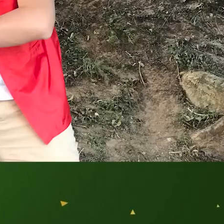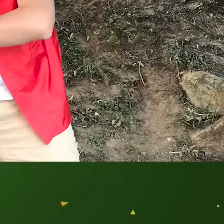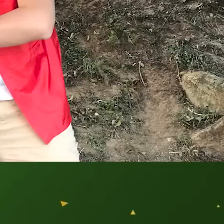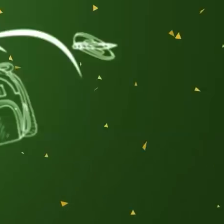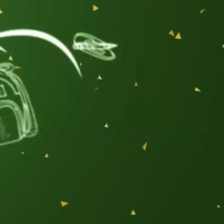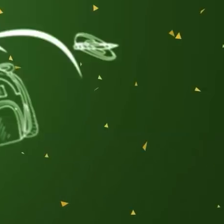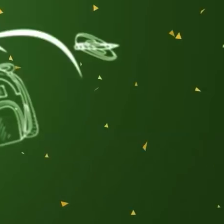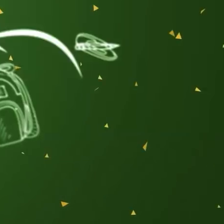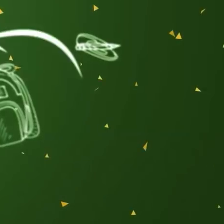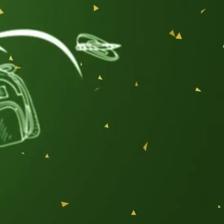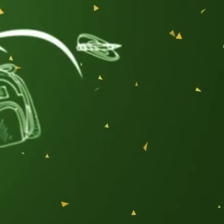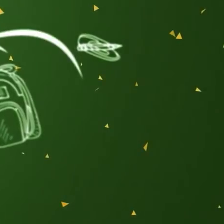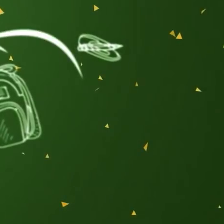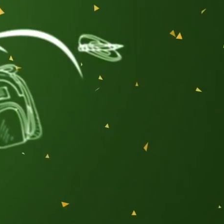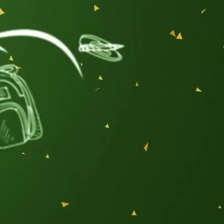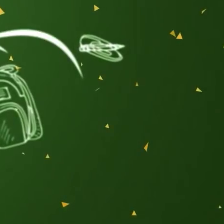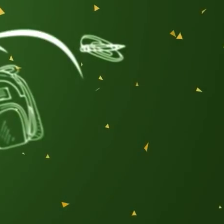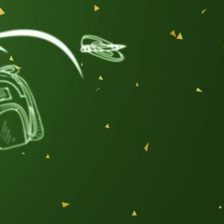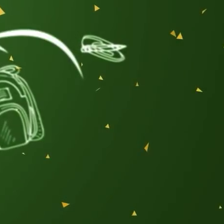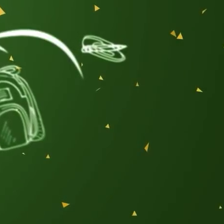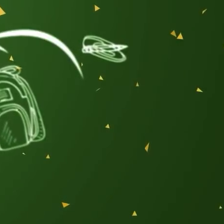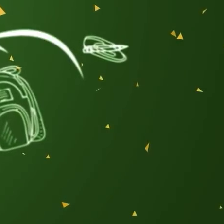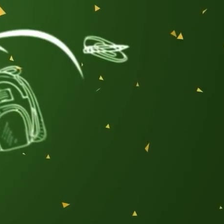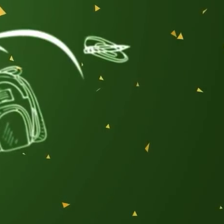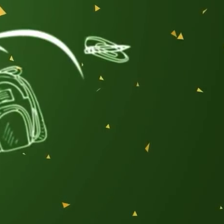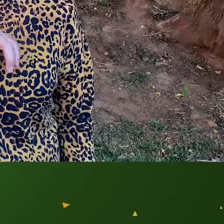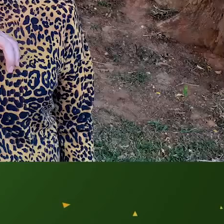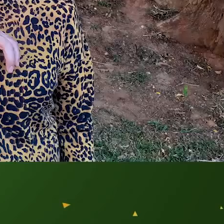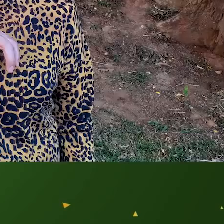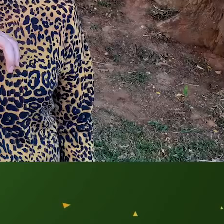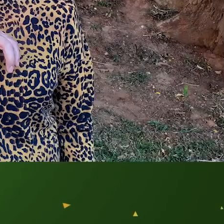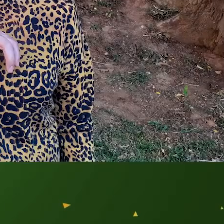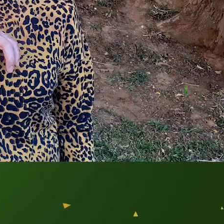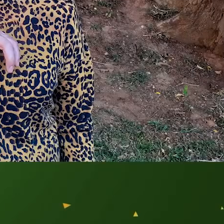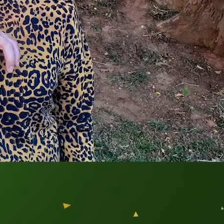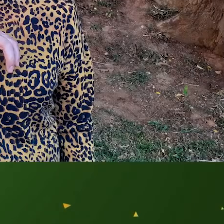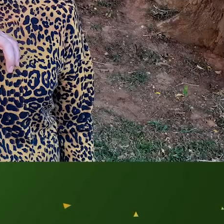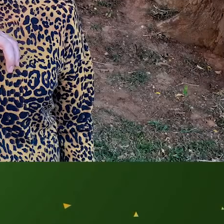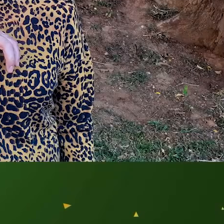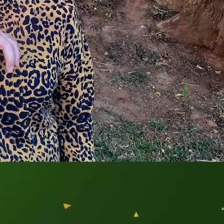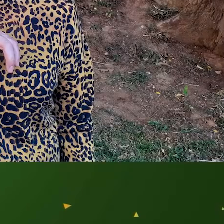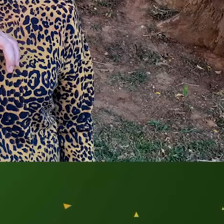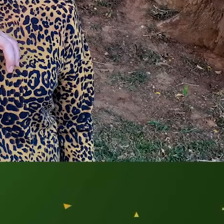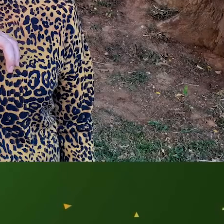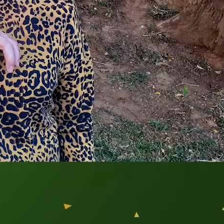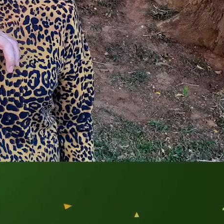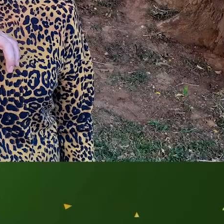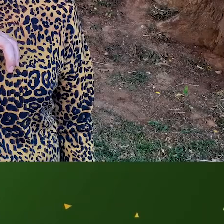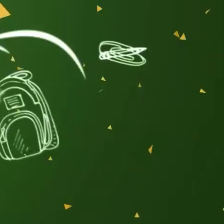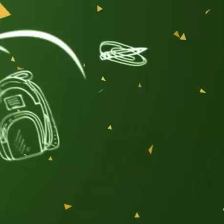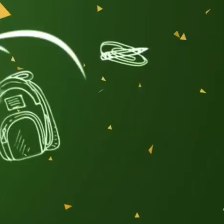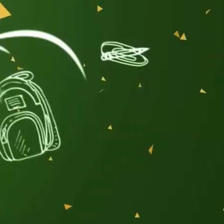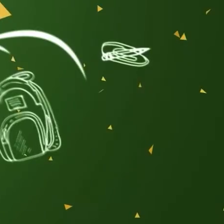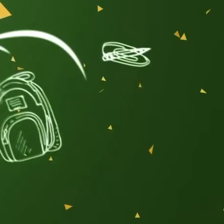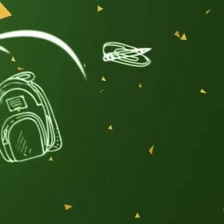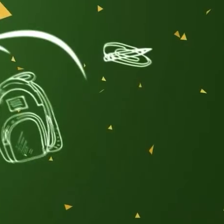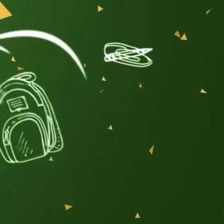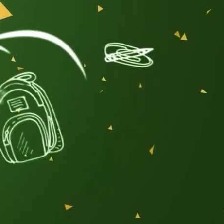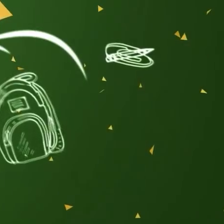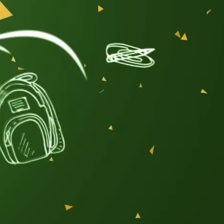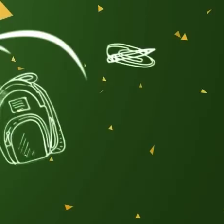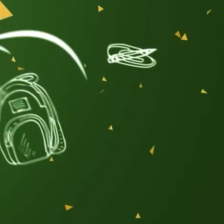veio, atirou nela, atirou na pata, daí ela começou a ficar nervosa, brava,